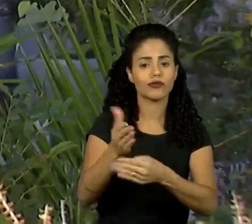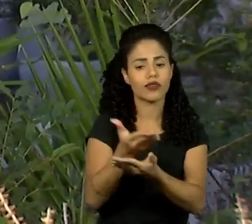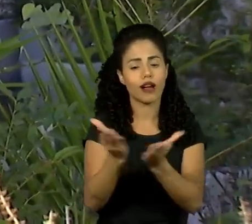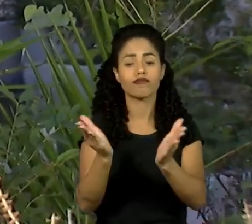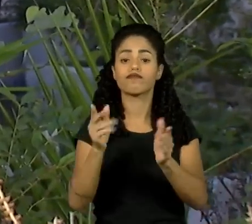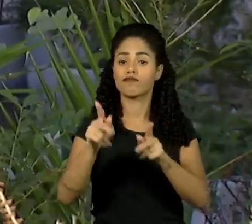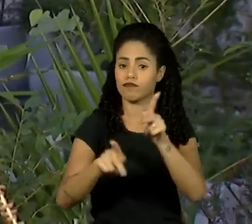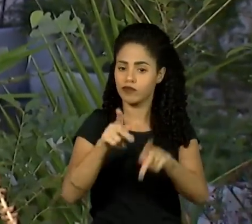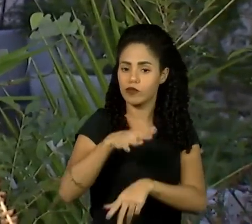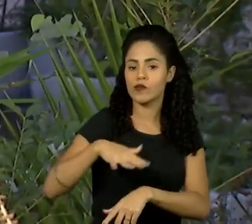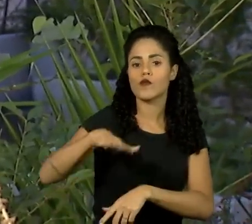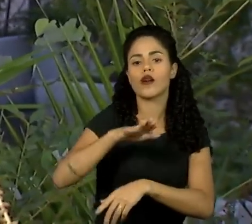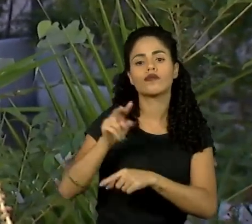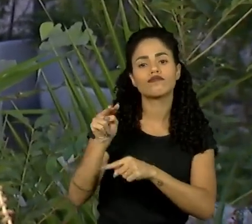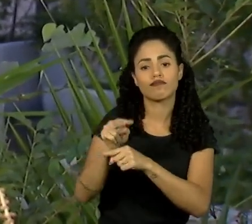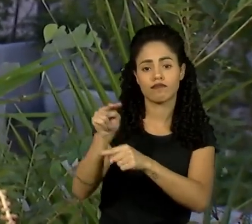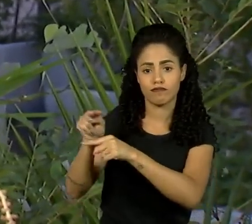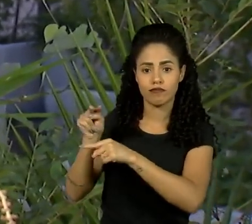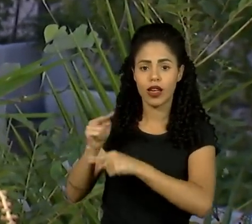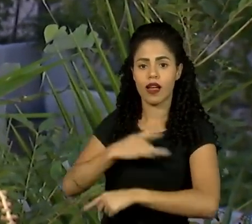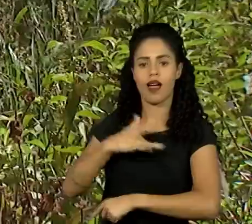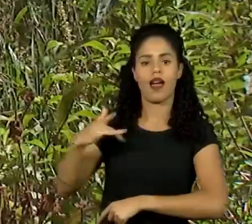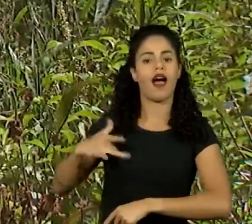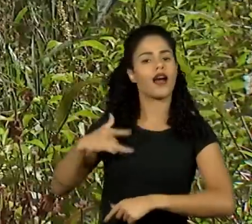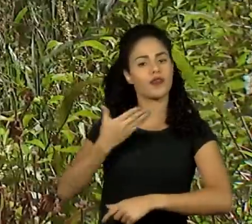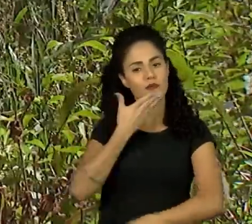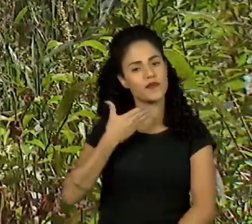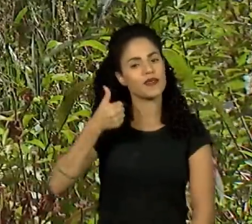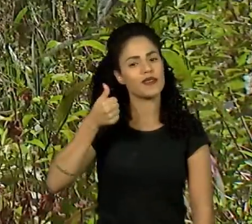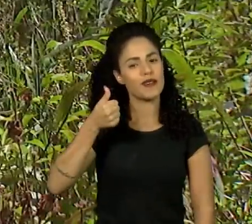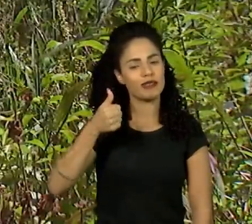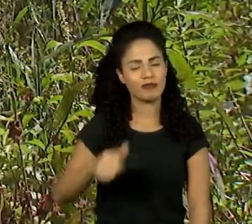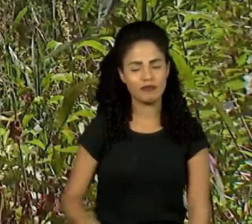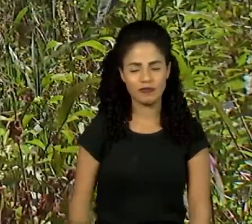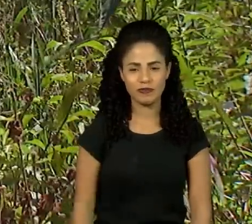por meio do cultivo de alimentos saudáveis.